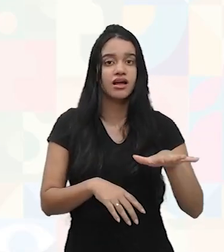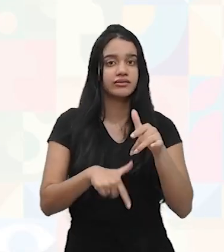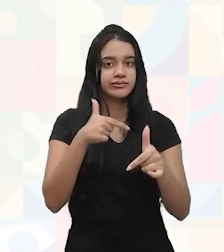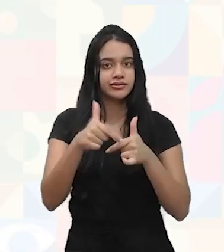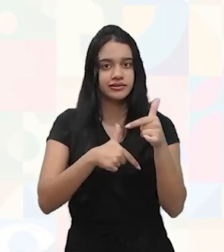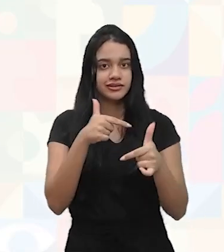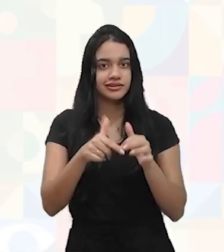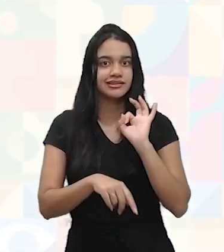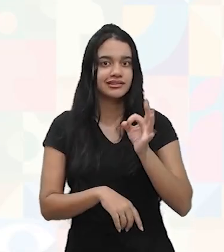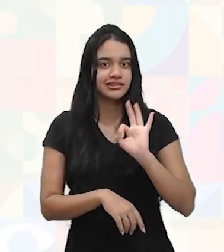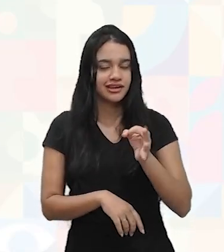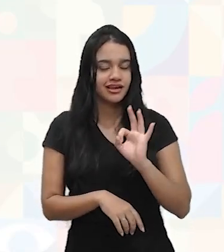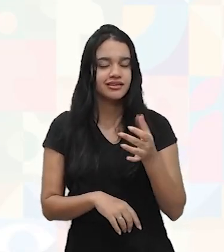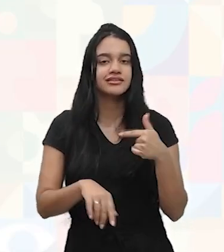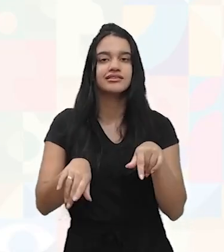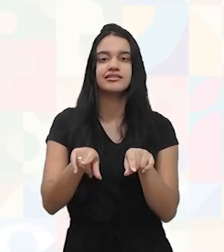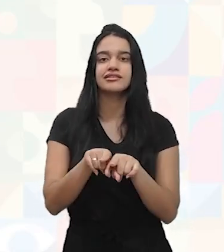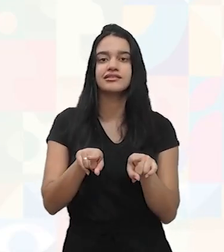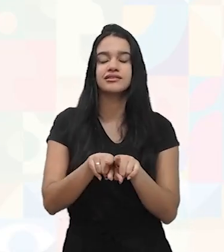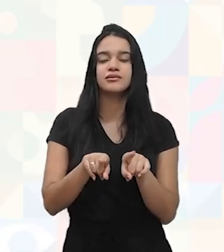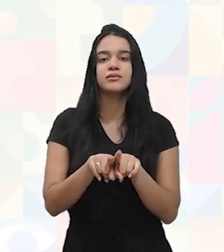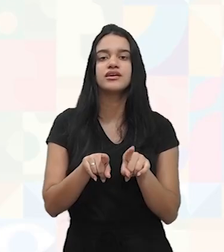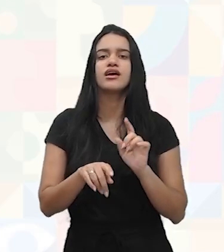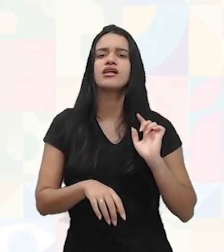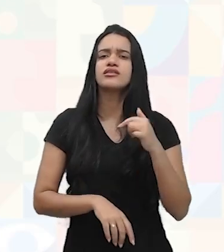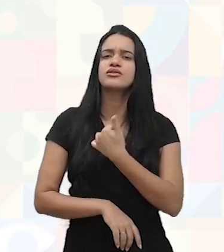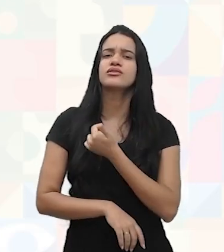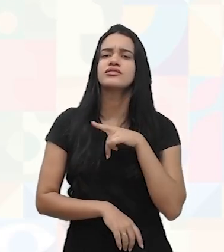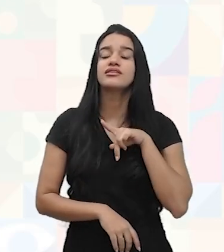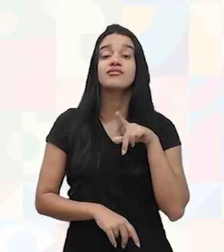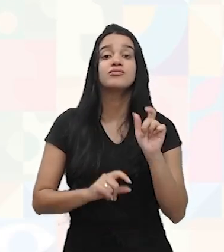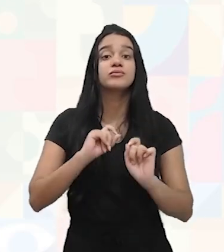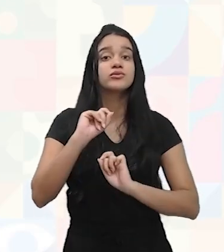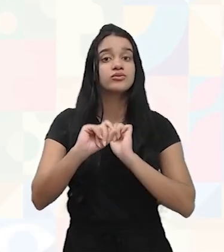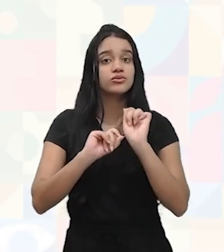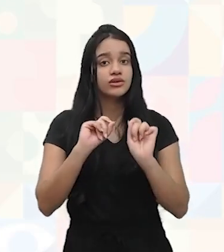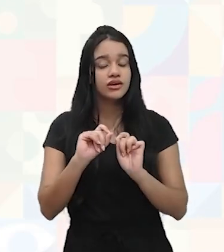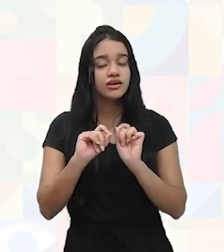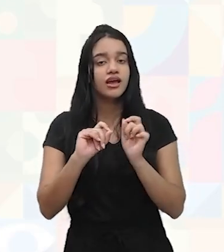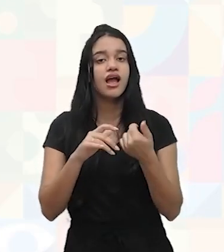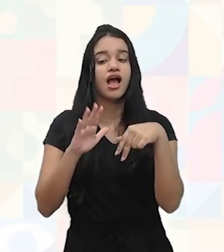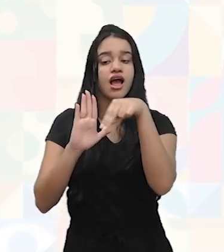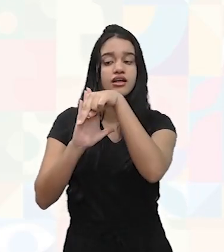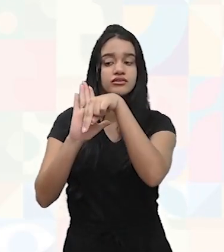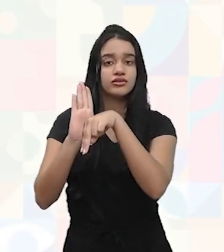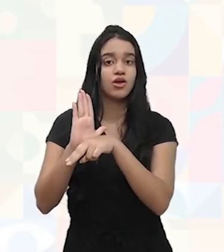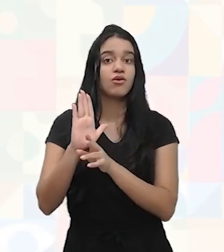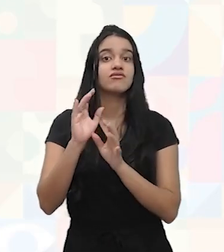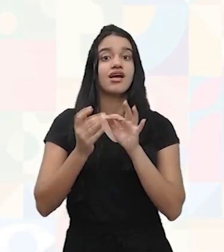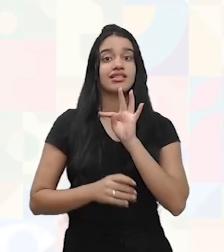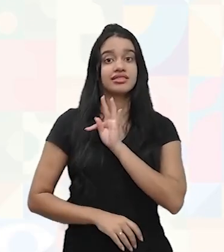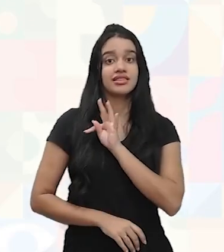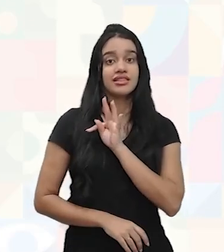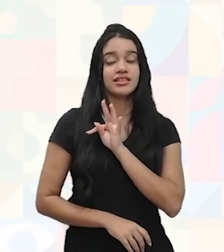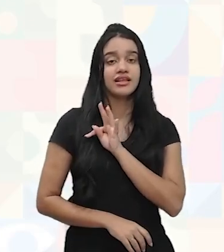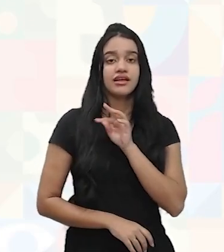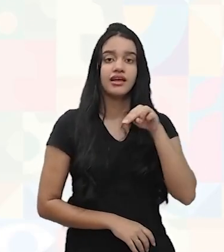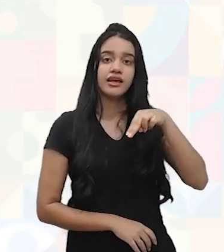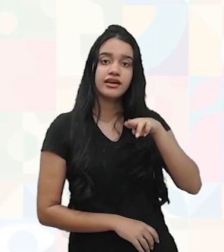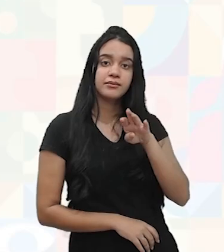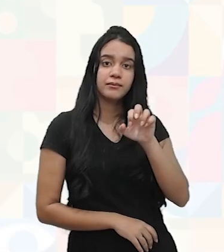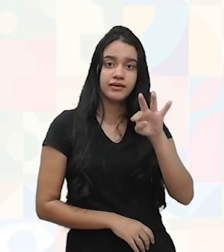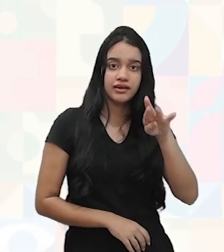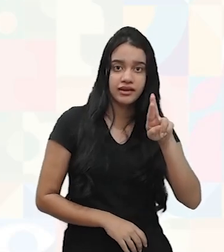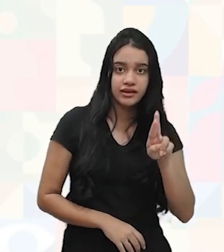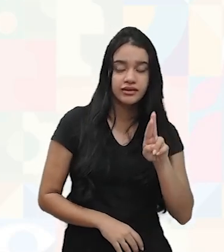certo? Vale ressaltar, né, que devemos levar em consideração as normas técnicas, tá? As NBRs, tá? Da